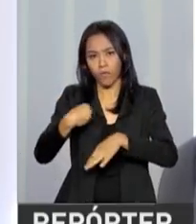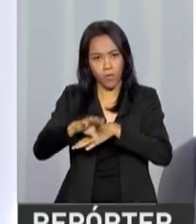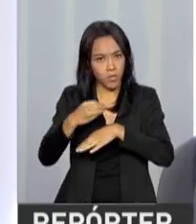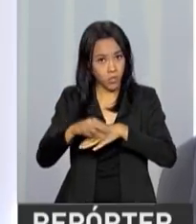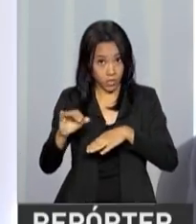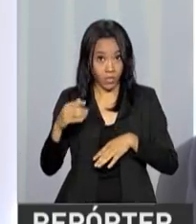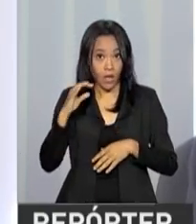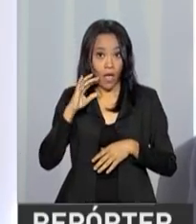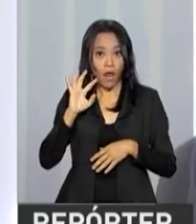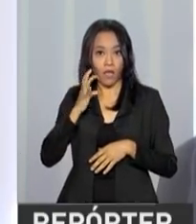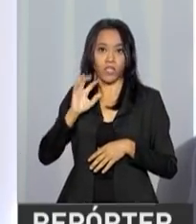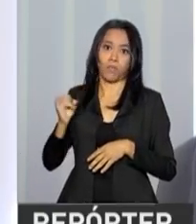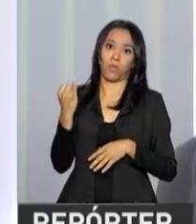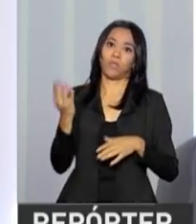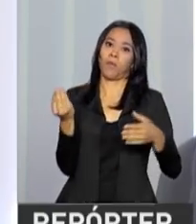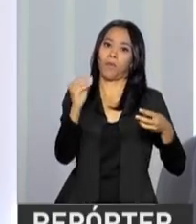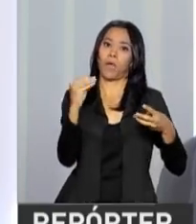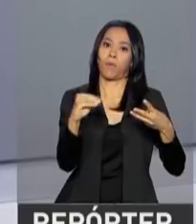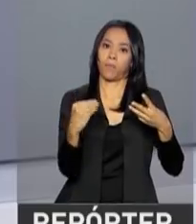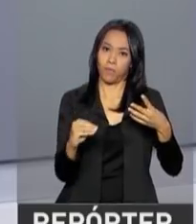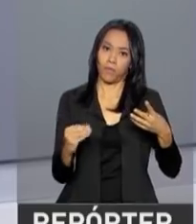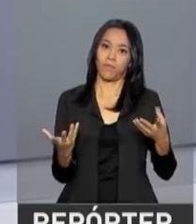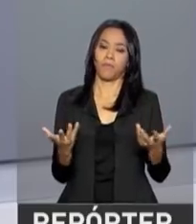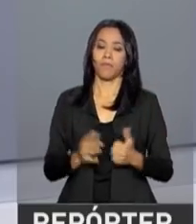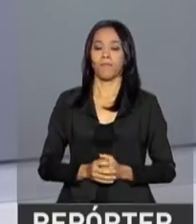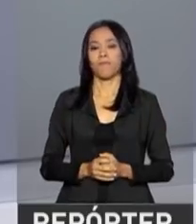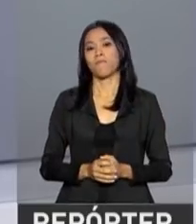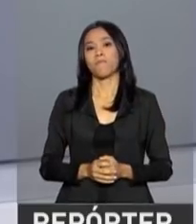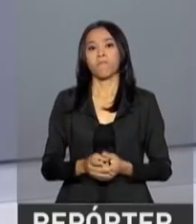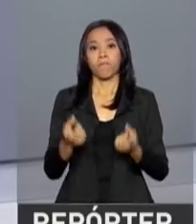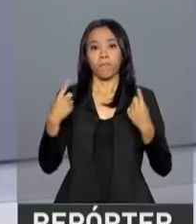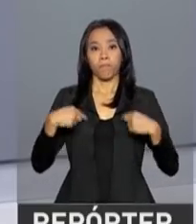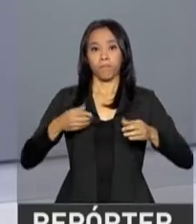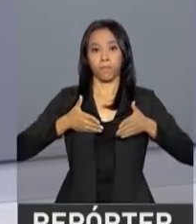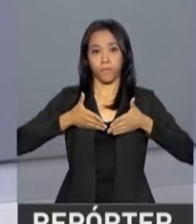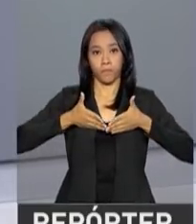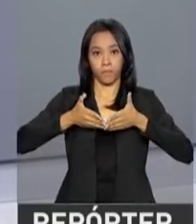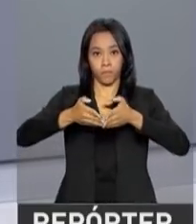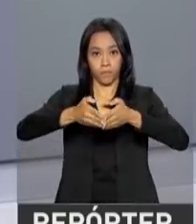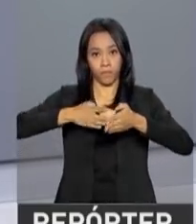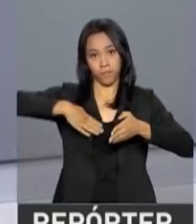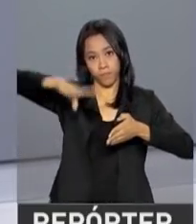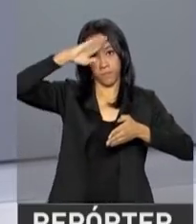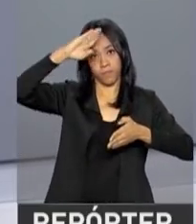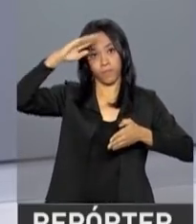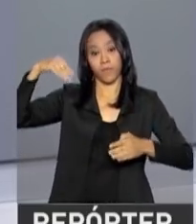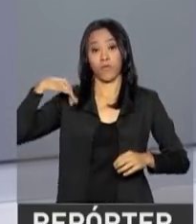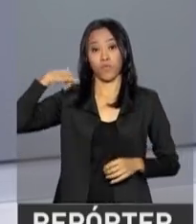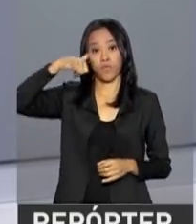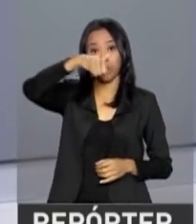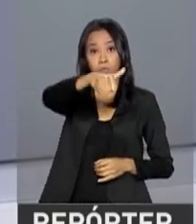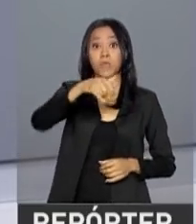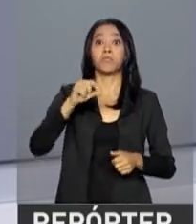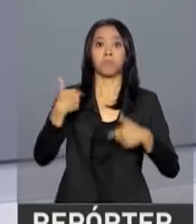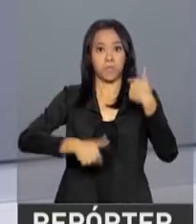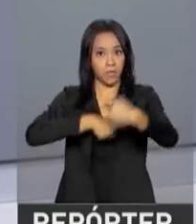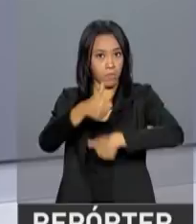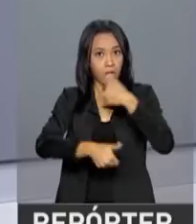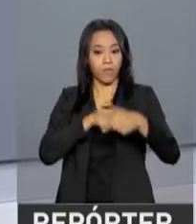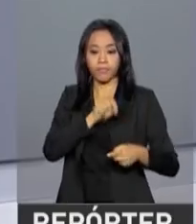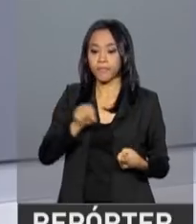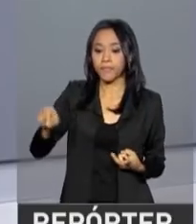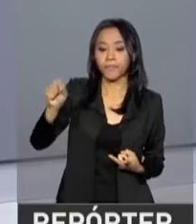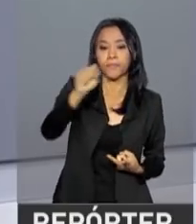ela acha relevante pra fazer os negócios as forças armadas estão realizando operações em diversos pontos no rio de